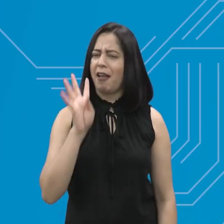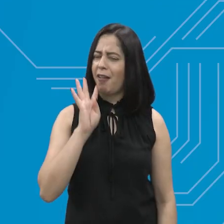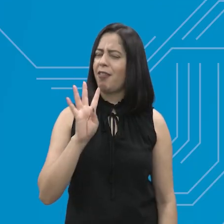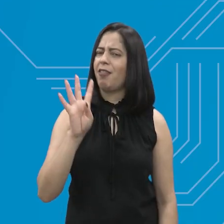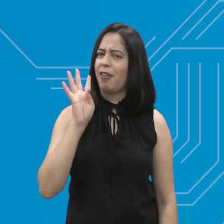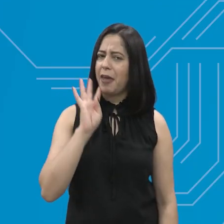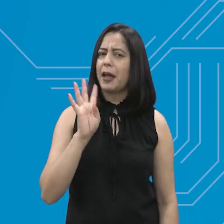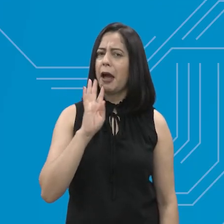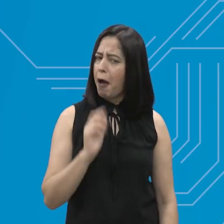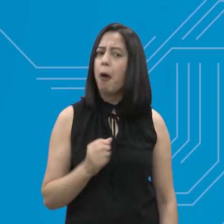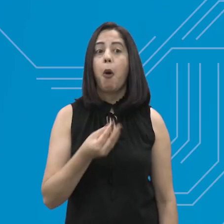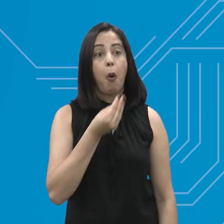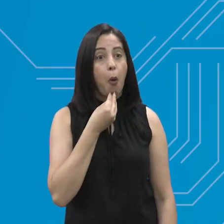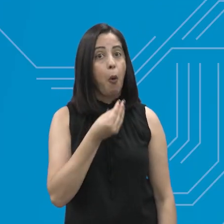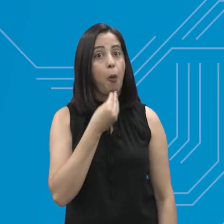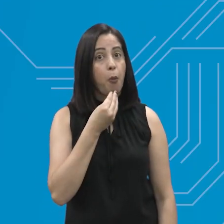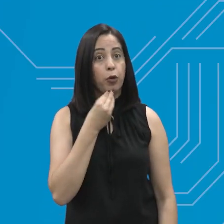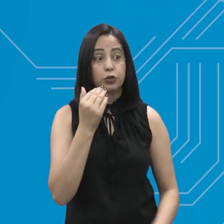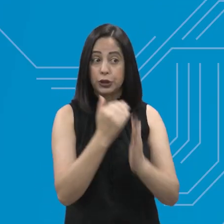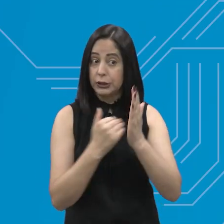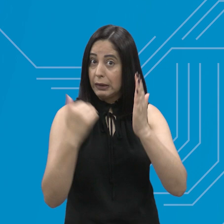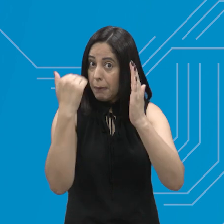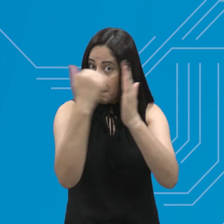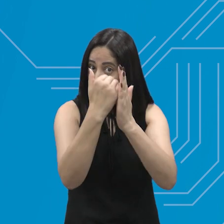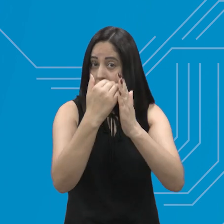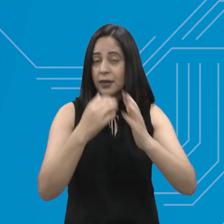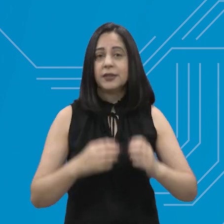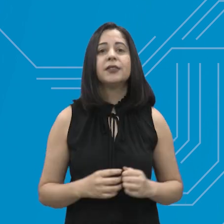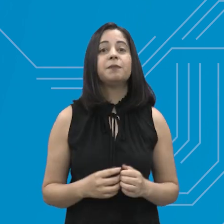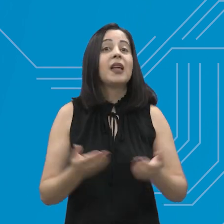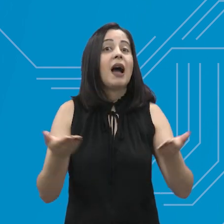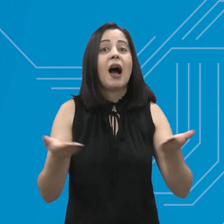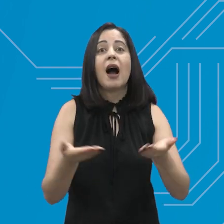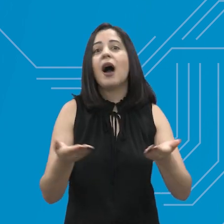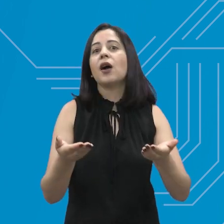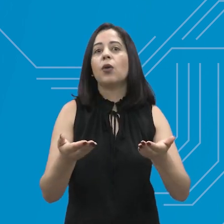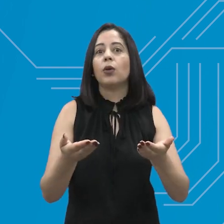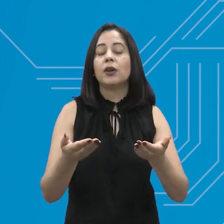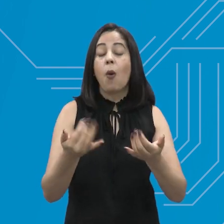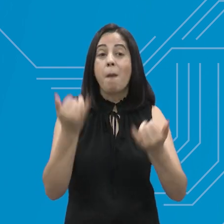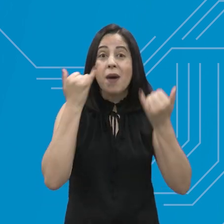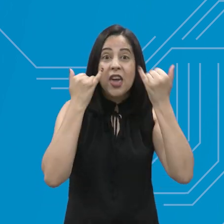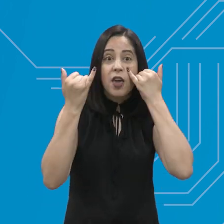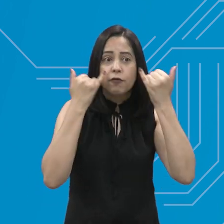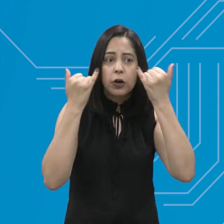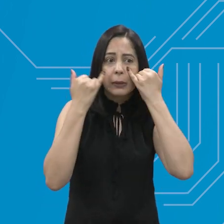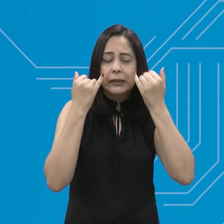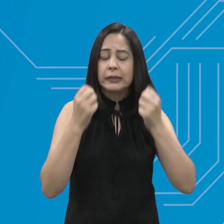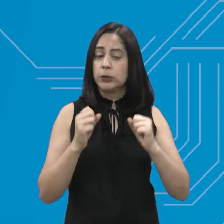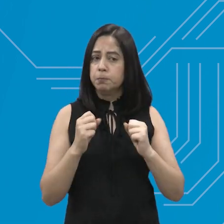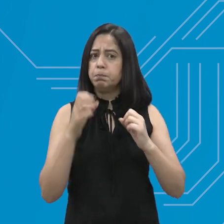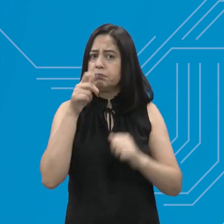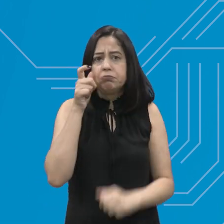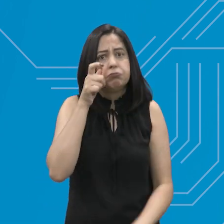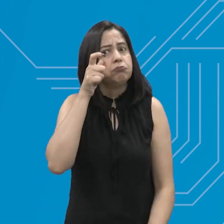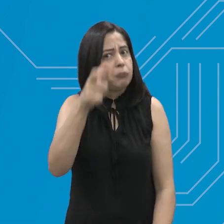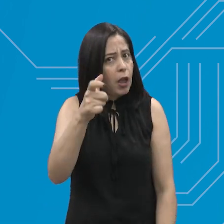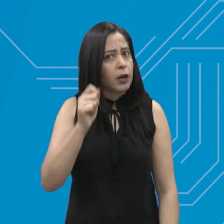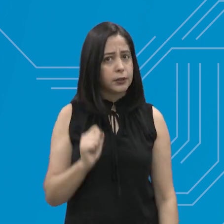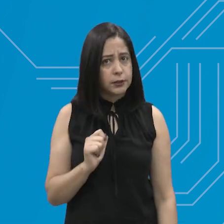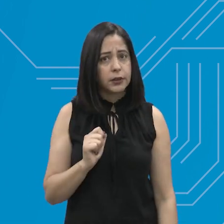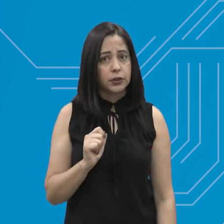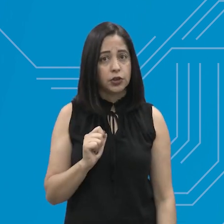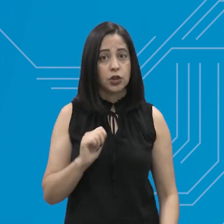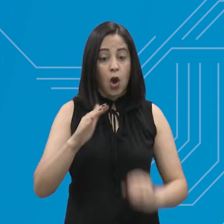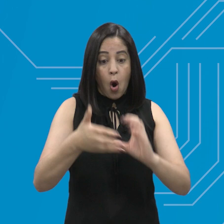Muito legal, né? Mais oportunidades para os concurseiros. A gente traz agora um dado que chama a atenção.